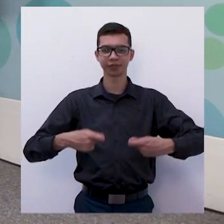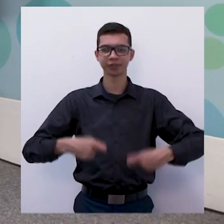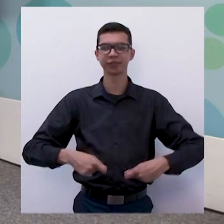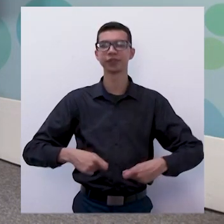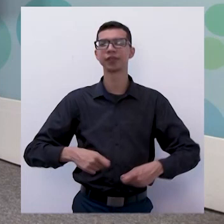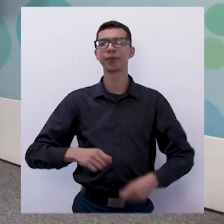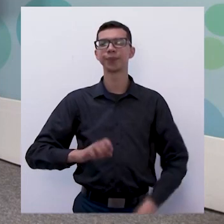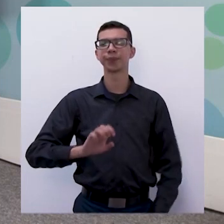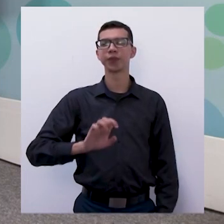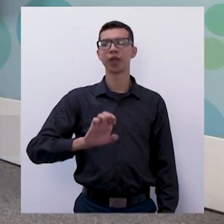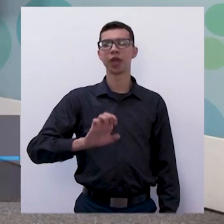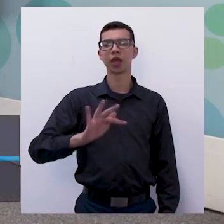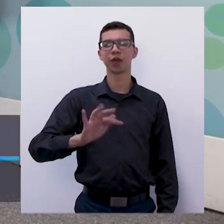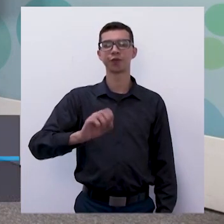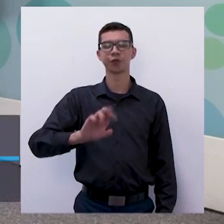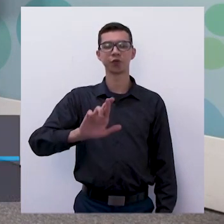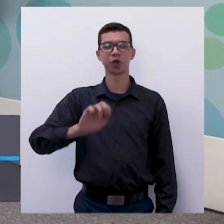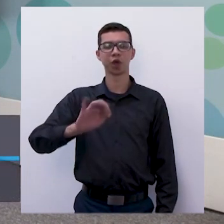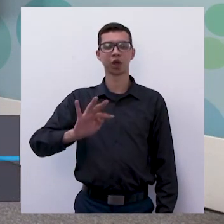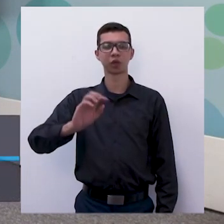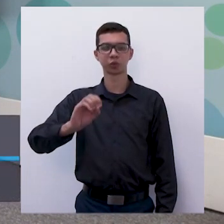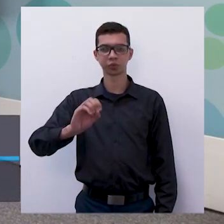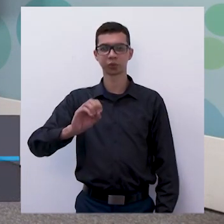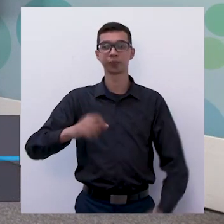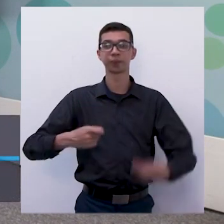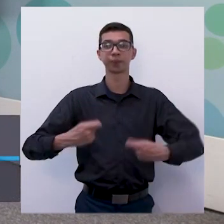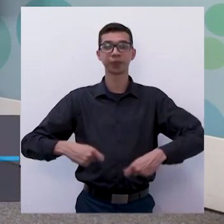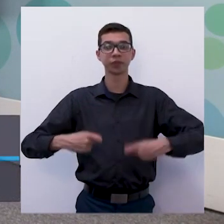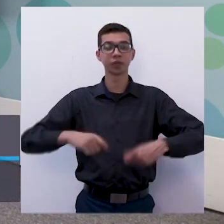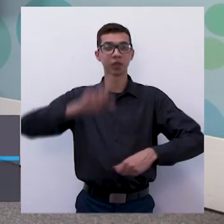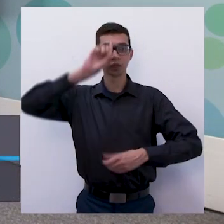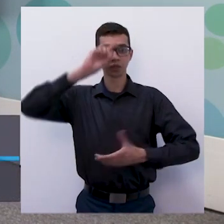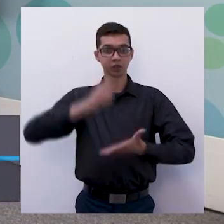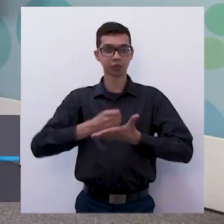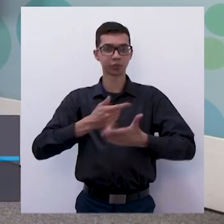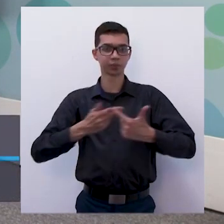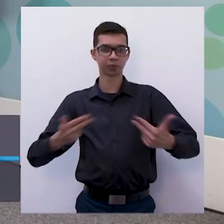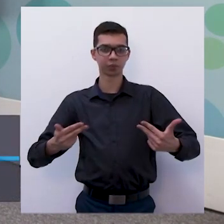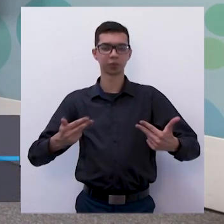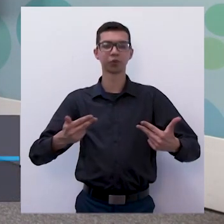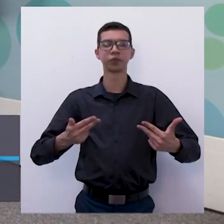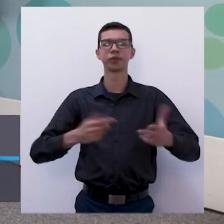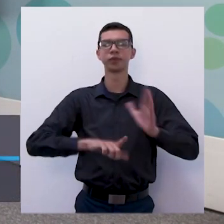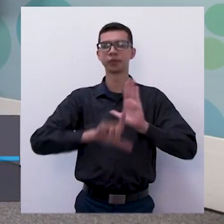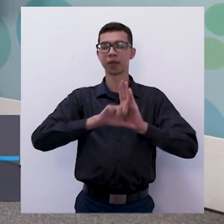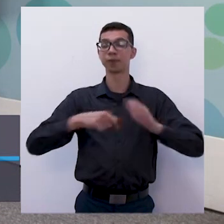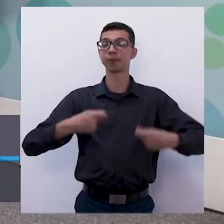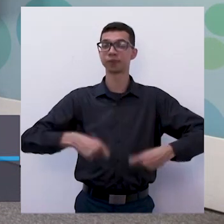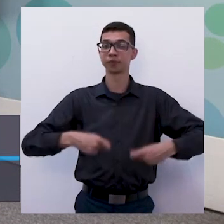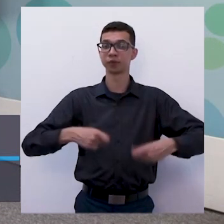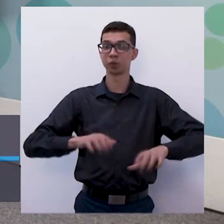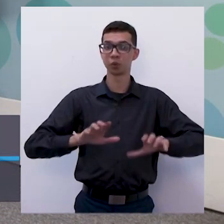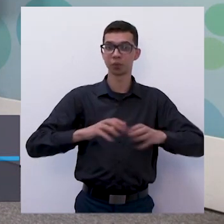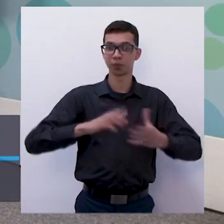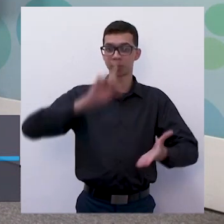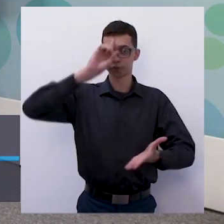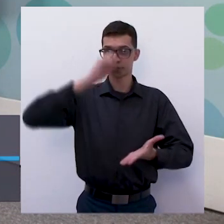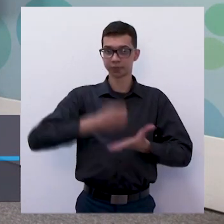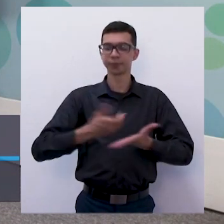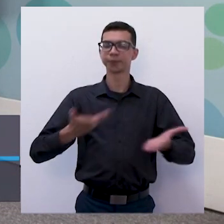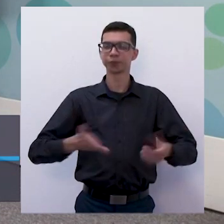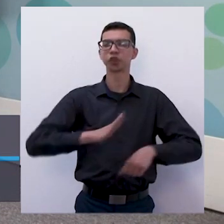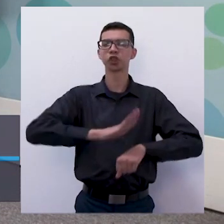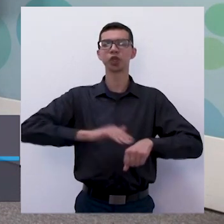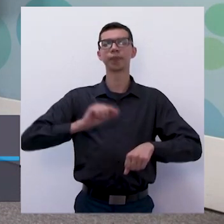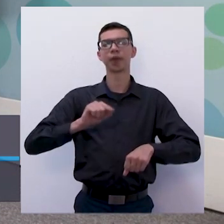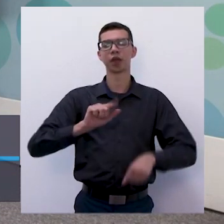coisa seja executada e precisa de uma lei para isso, ou tomar uma decisão coletiva, convoca-se a Gerúsia, tá?